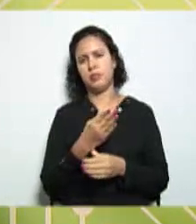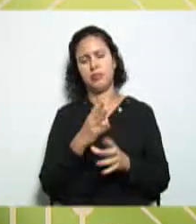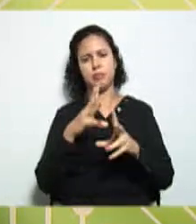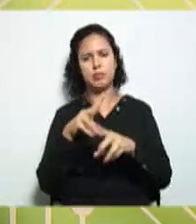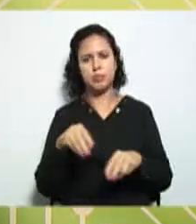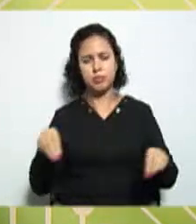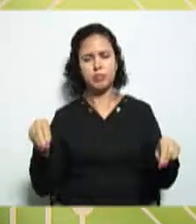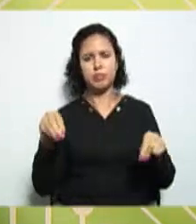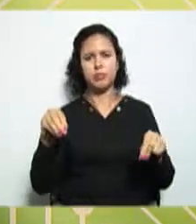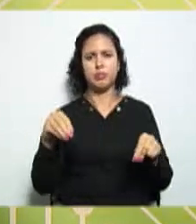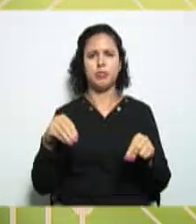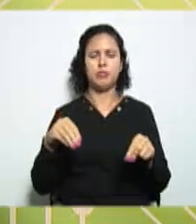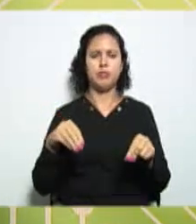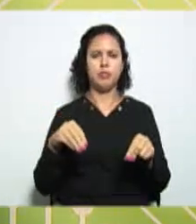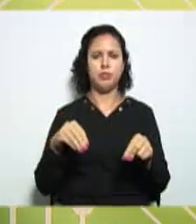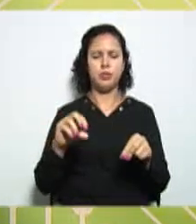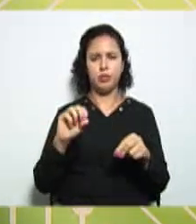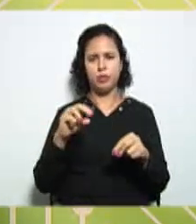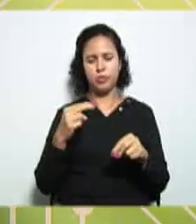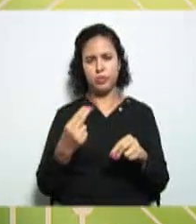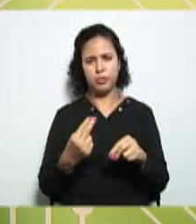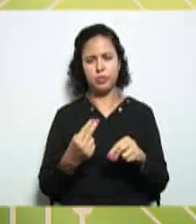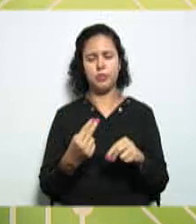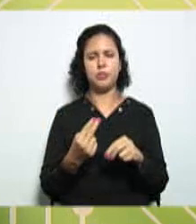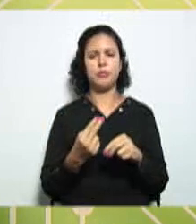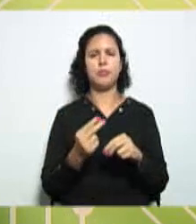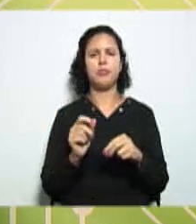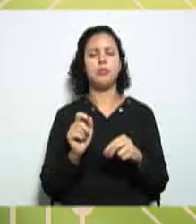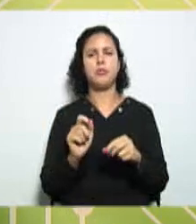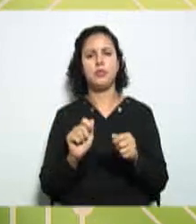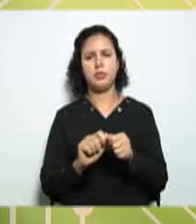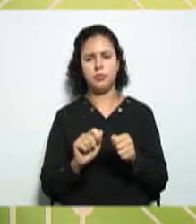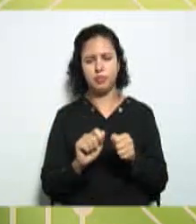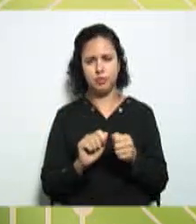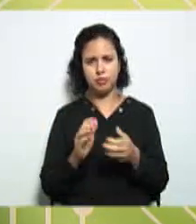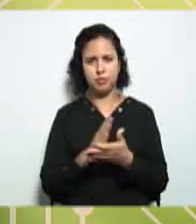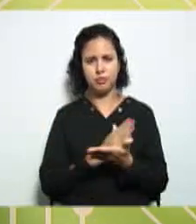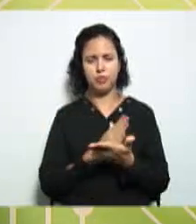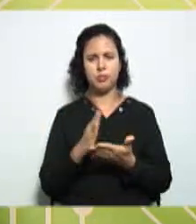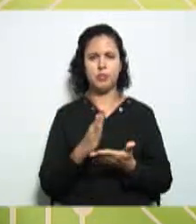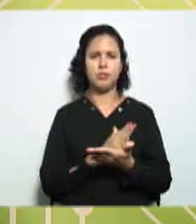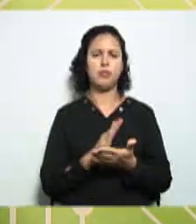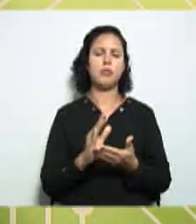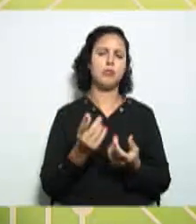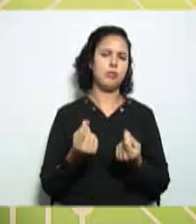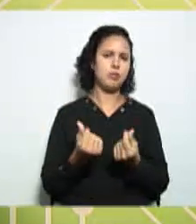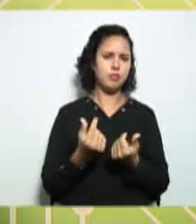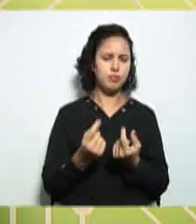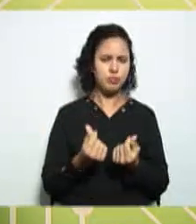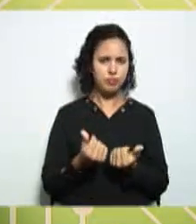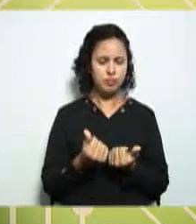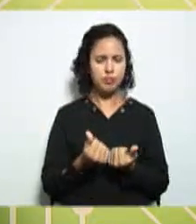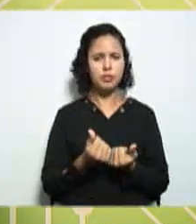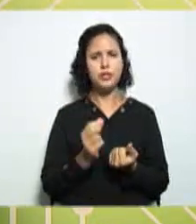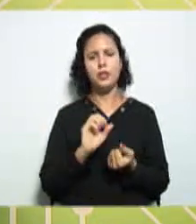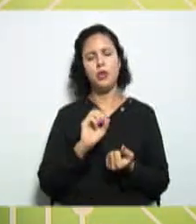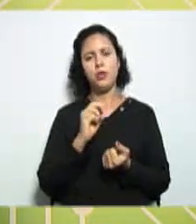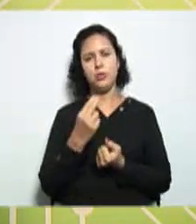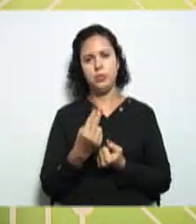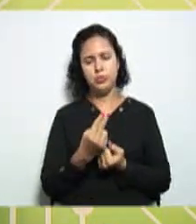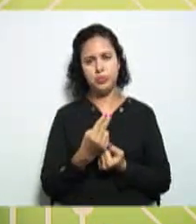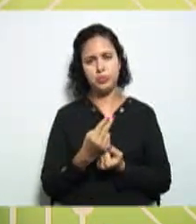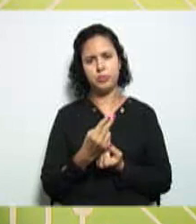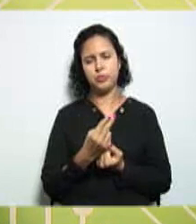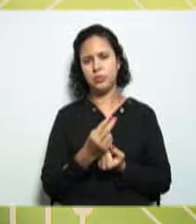a cooperativa, se eu for fazer alguma operação financeira, se eu for